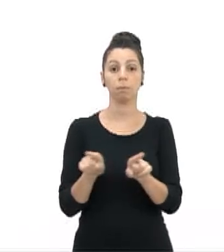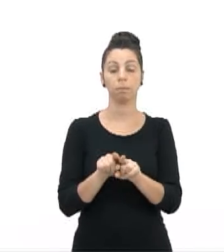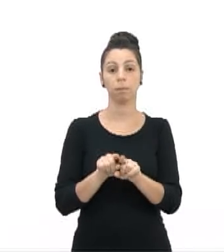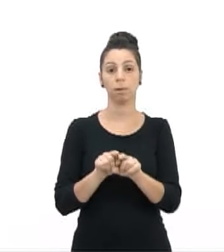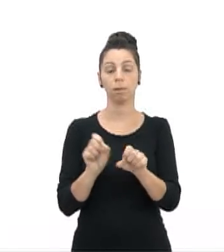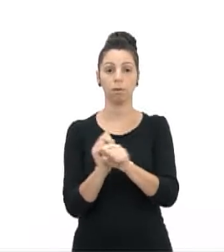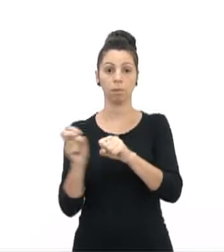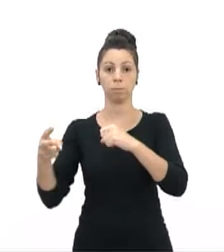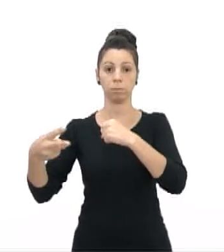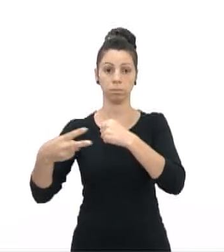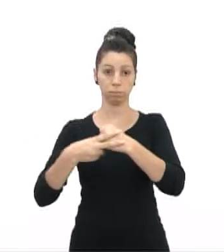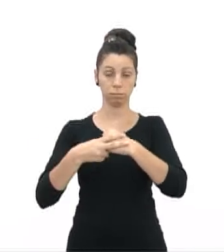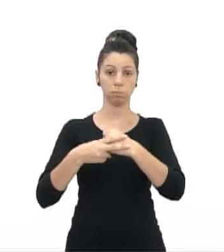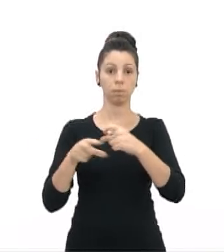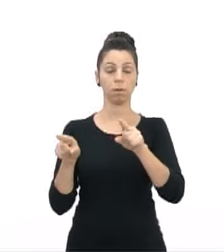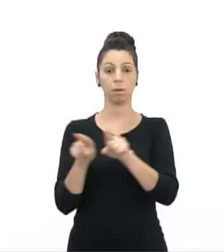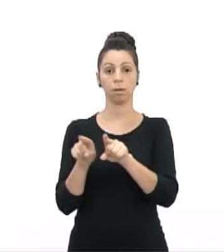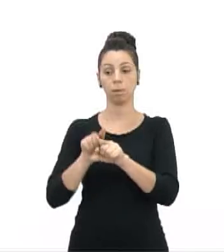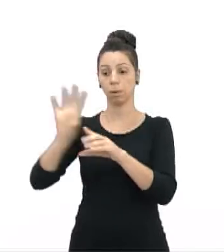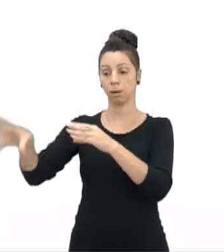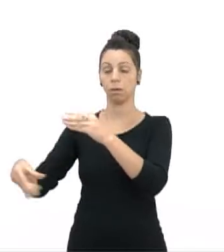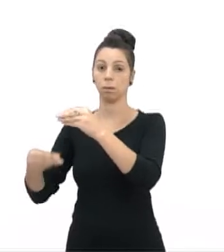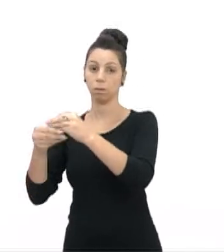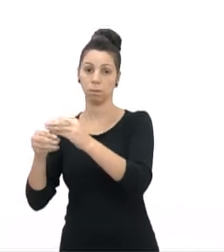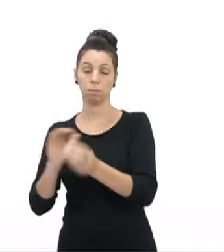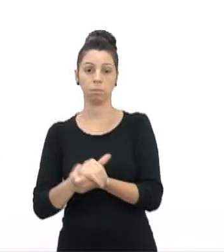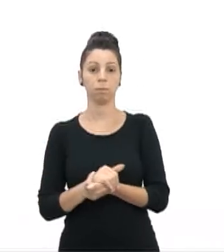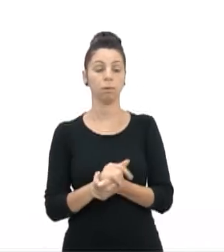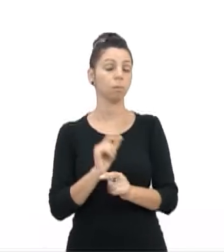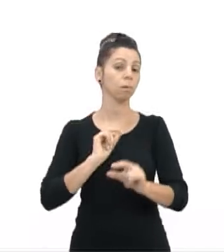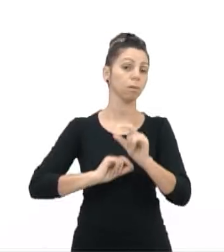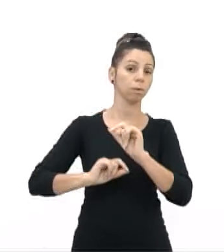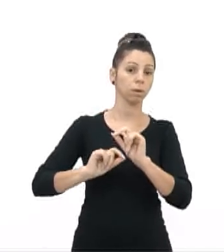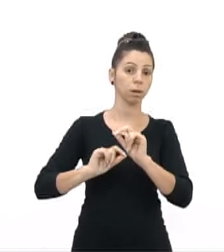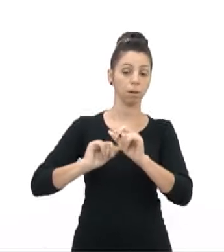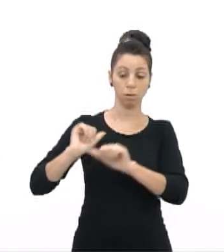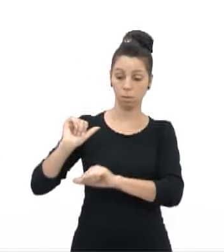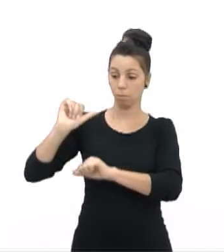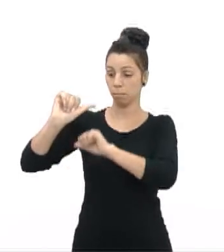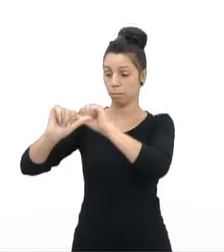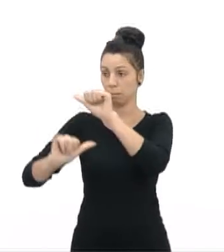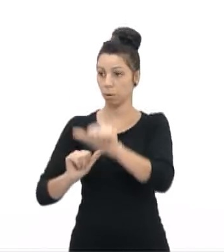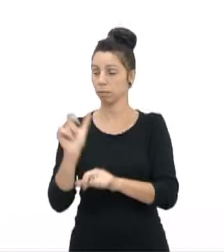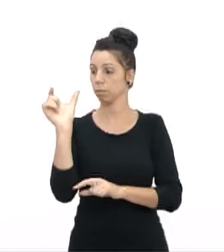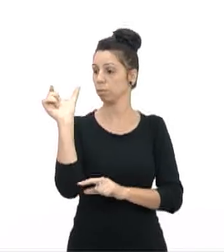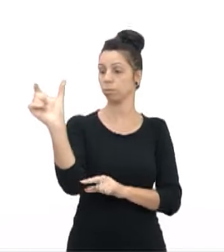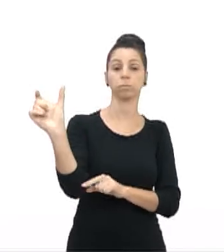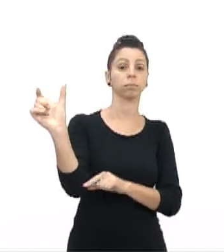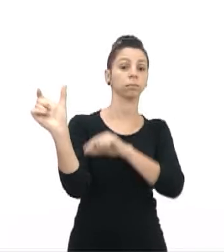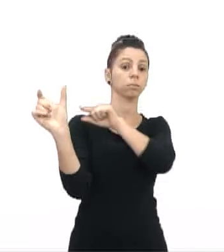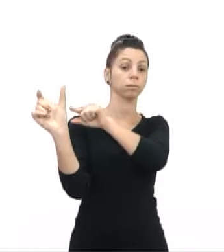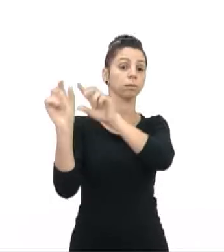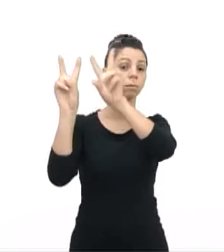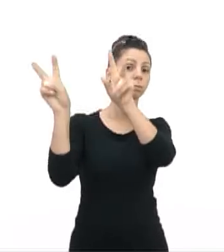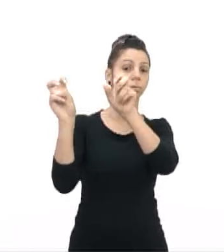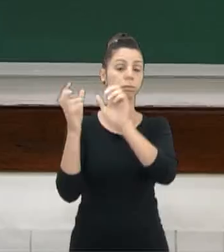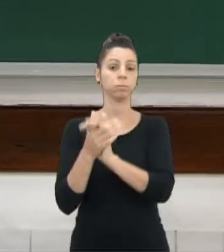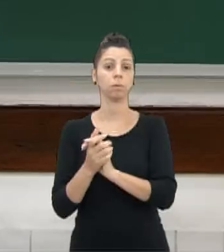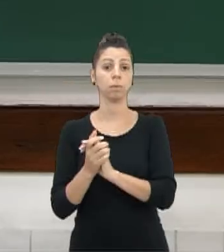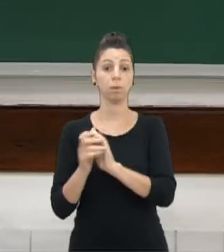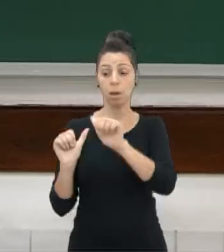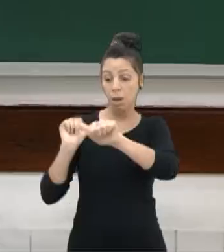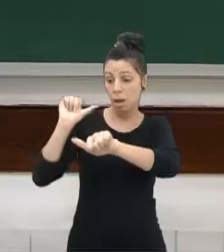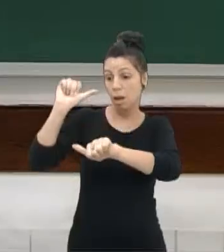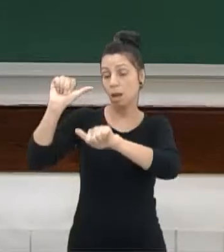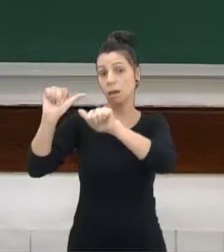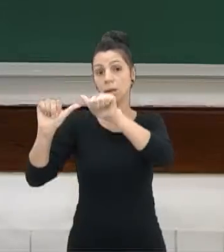e advérbios. Exerce função modificadora em relação ao termo que ele modifica, né? Então, ele